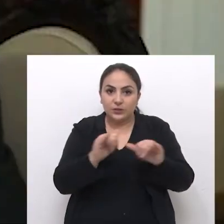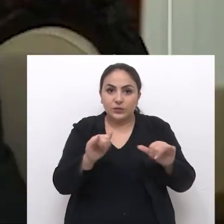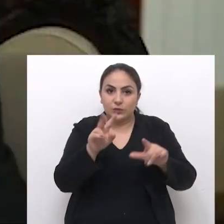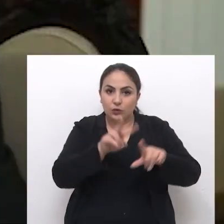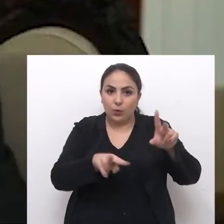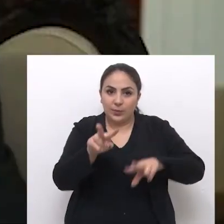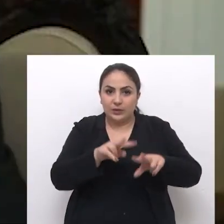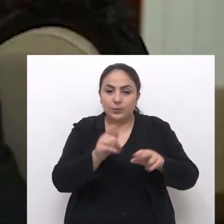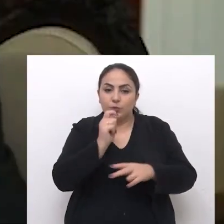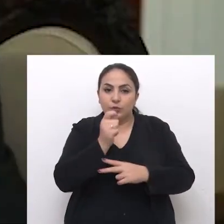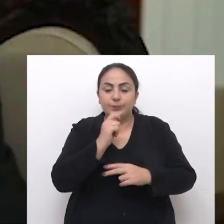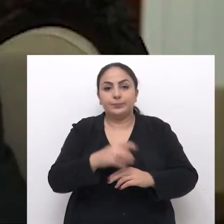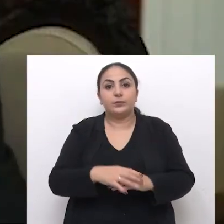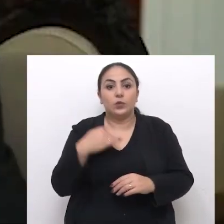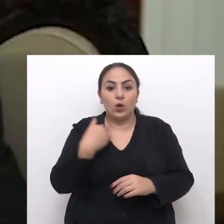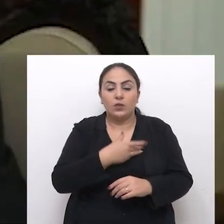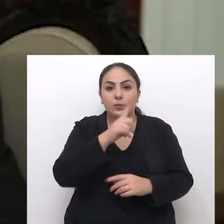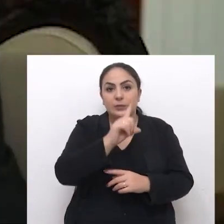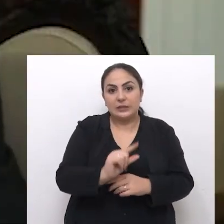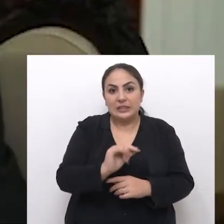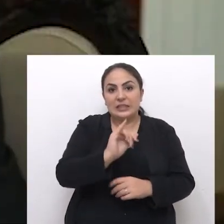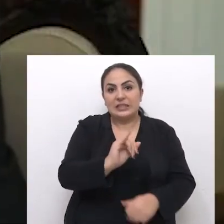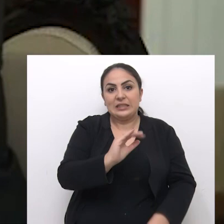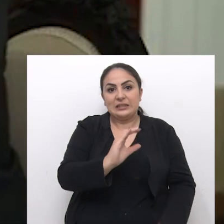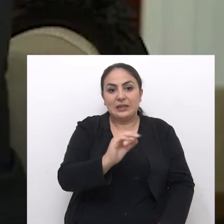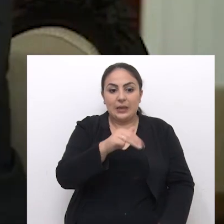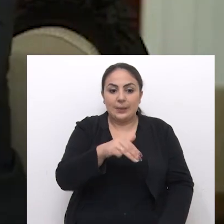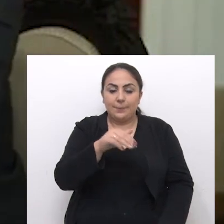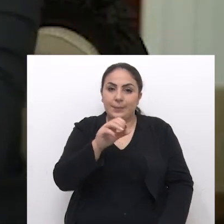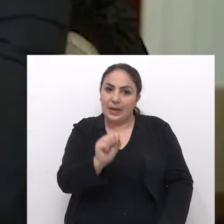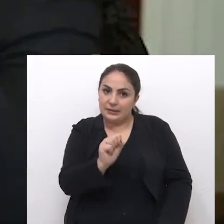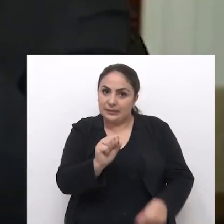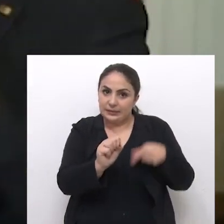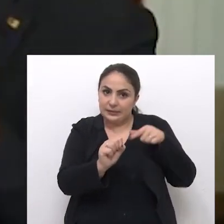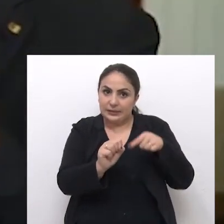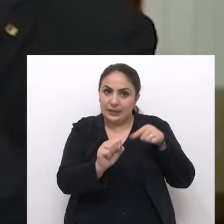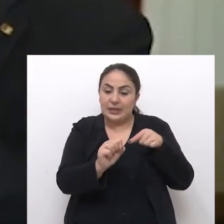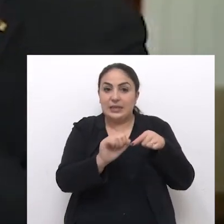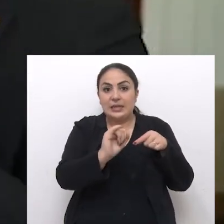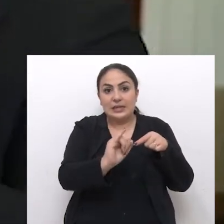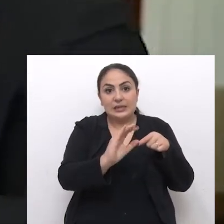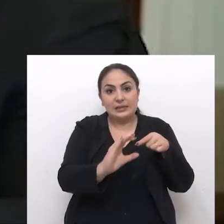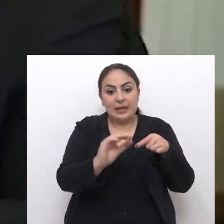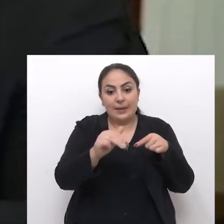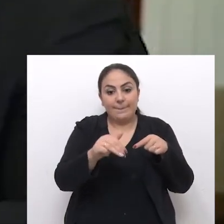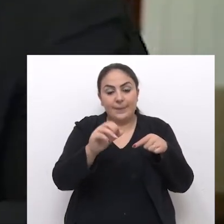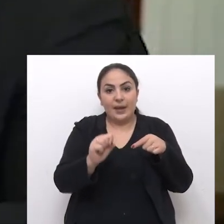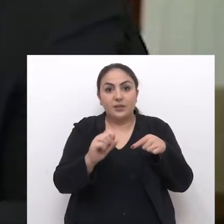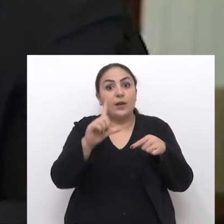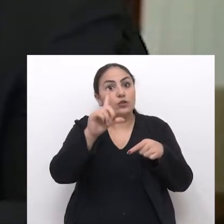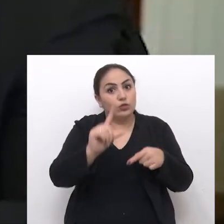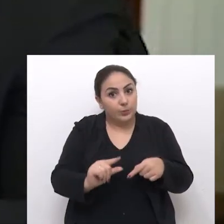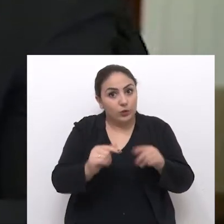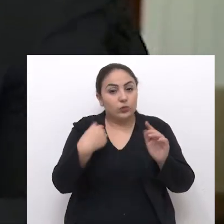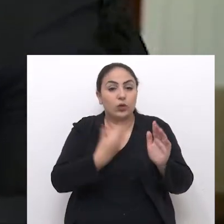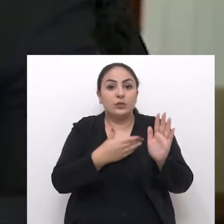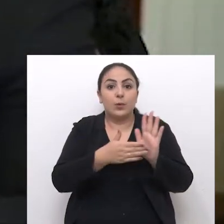está reduzindo a tributação de ICMS. O ICMS vai cair, com a